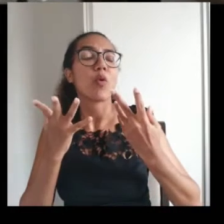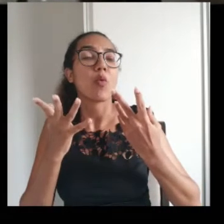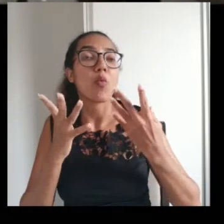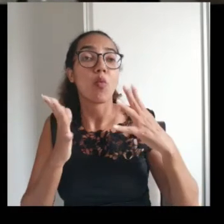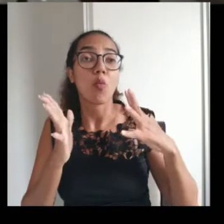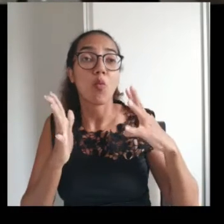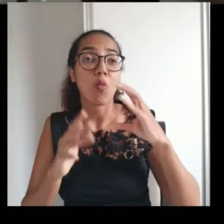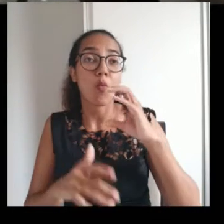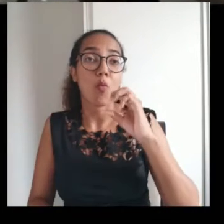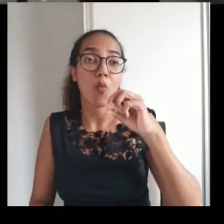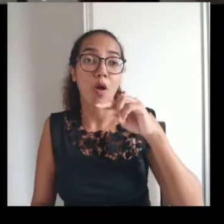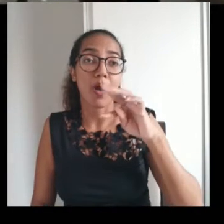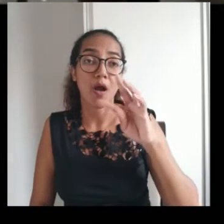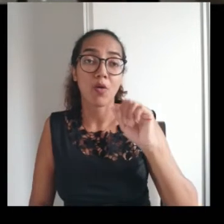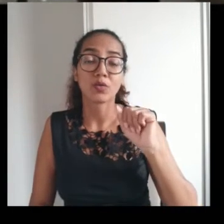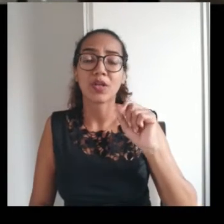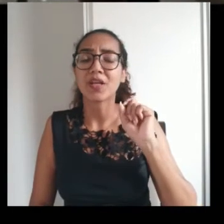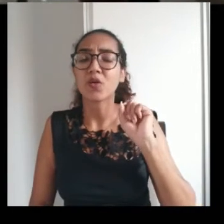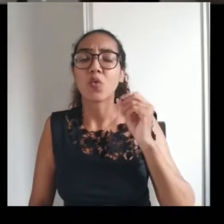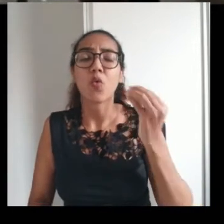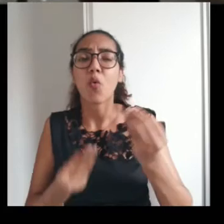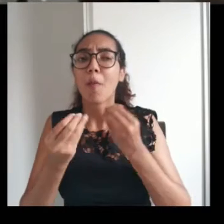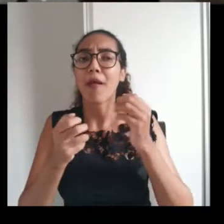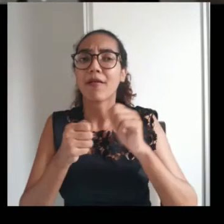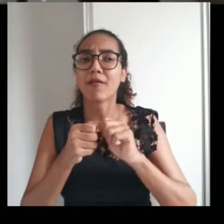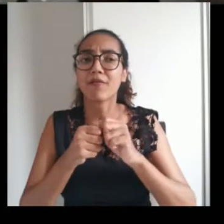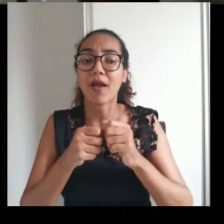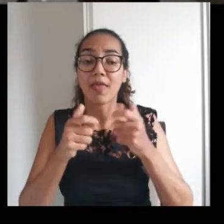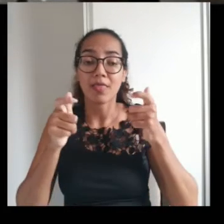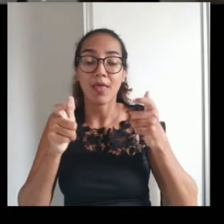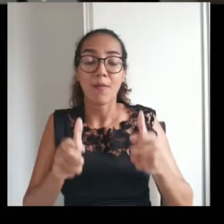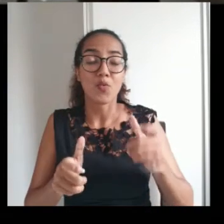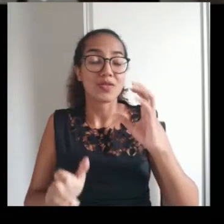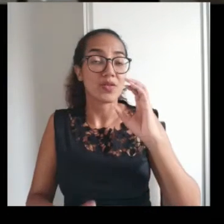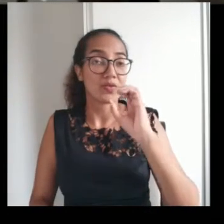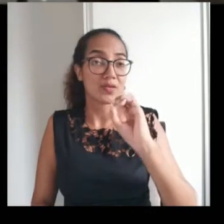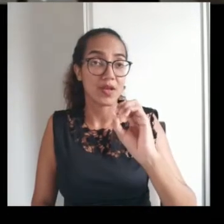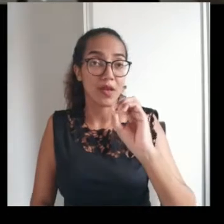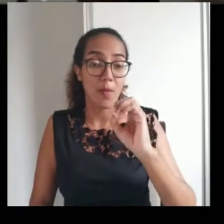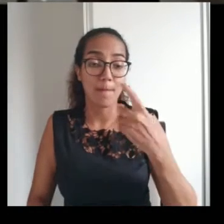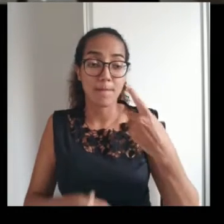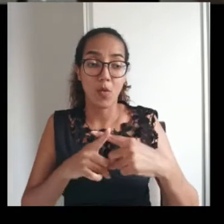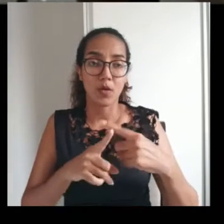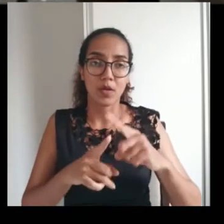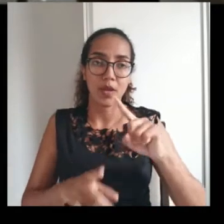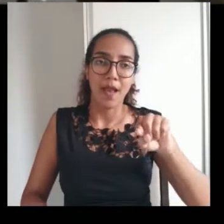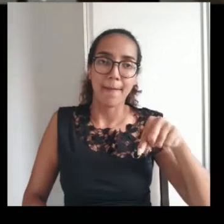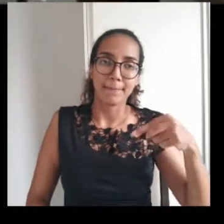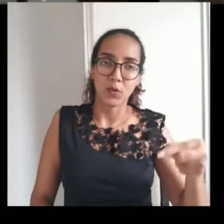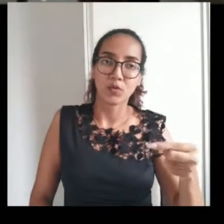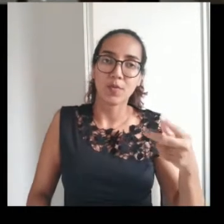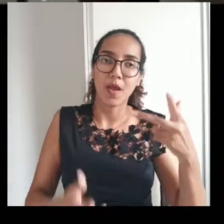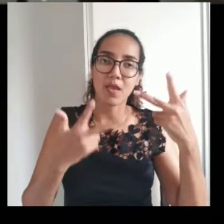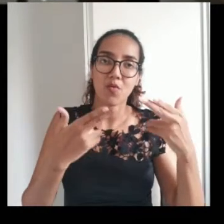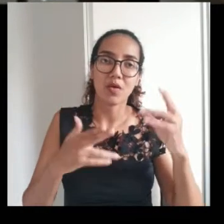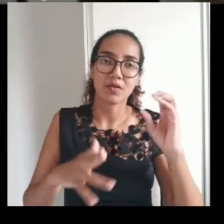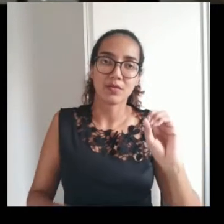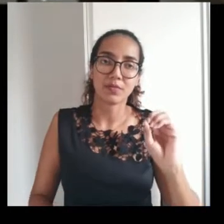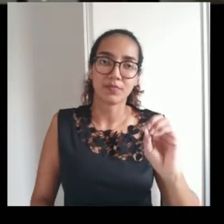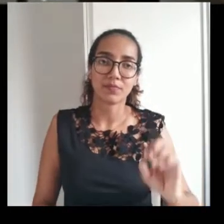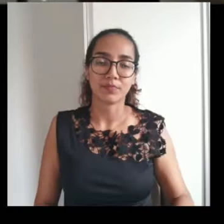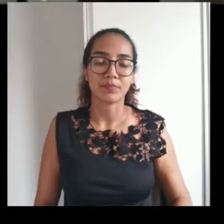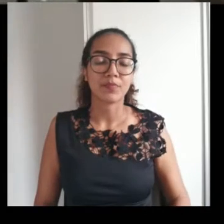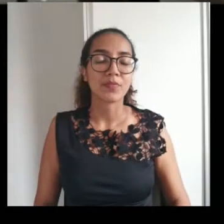Ele simplesmente diz que na posição 0, ou seja, porque a próxima aqui está igual a 0, né? Na